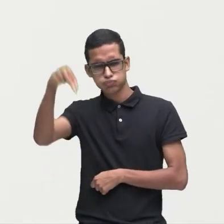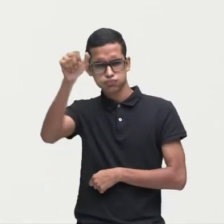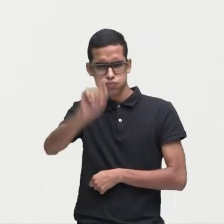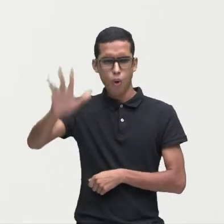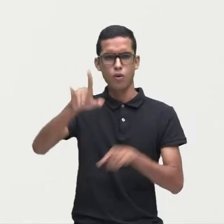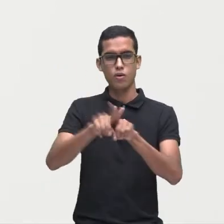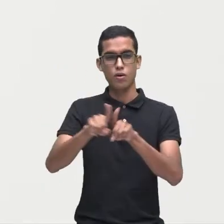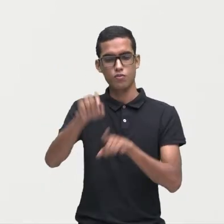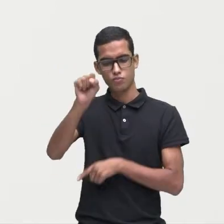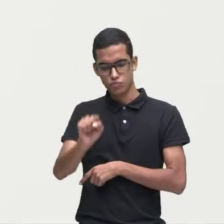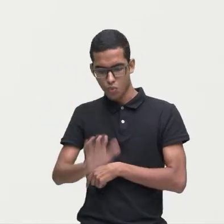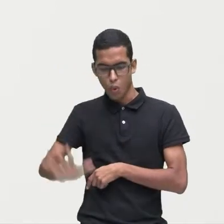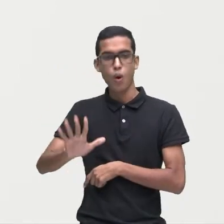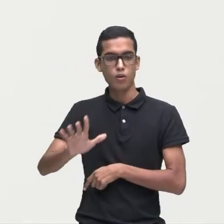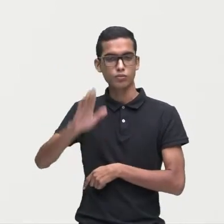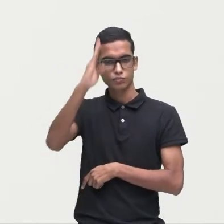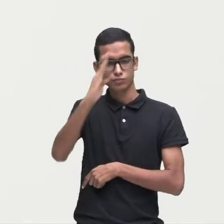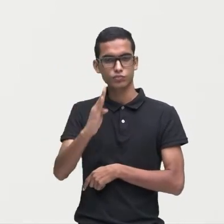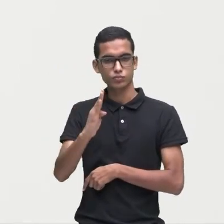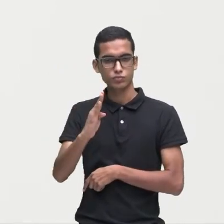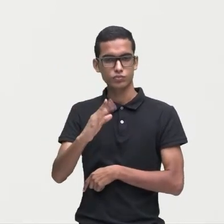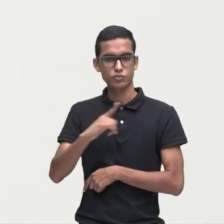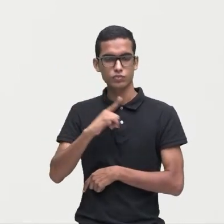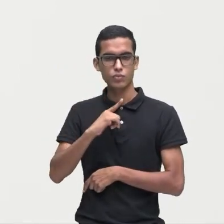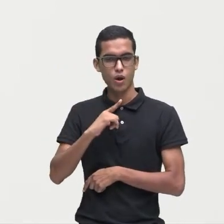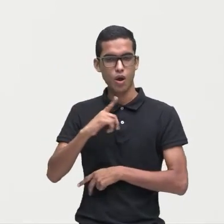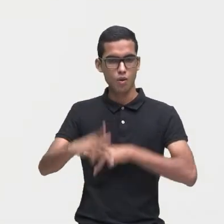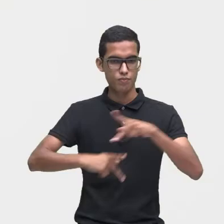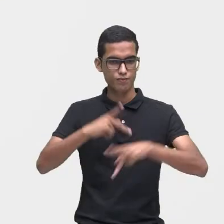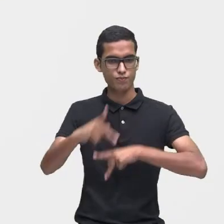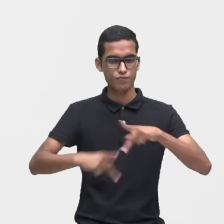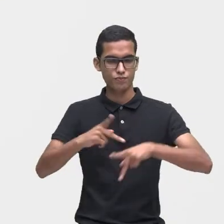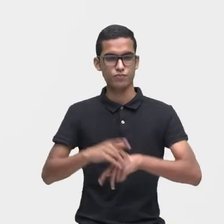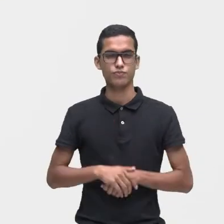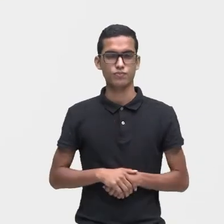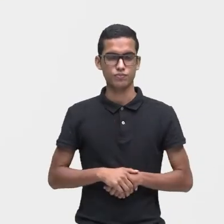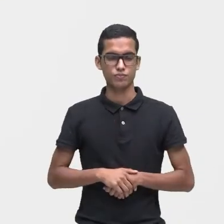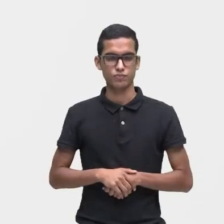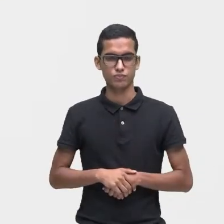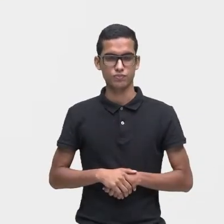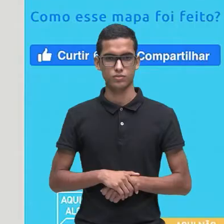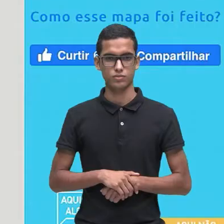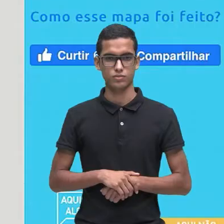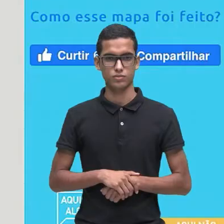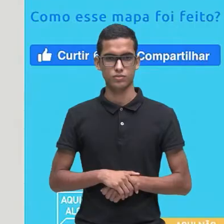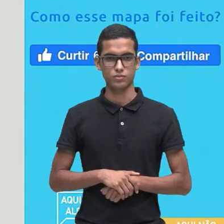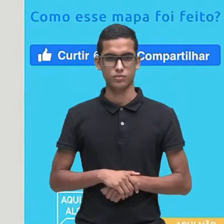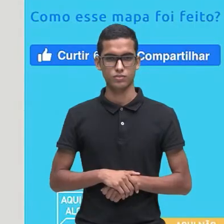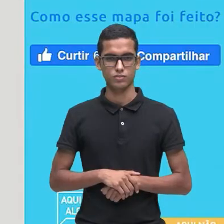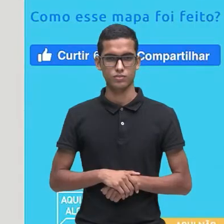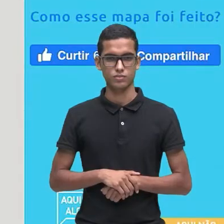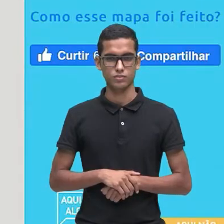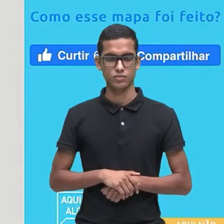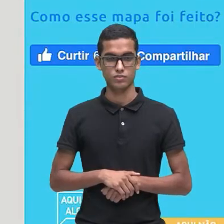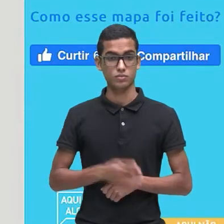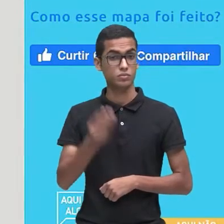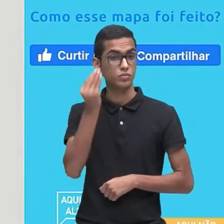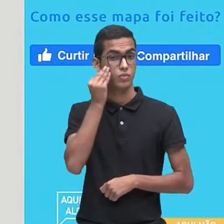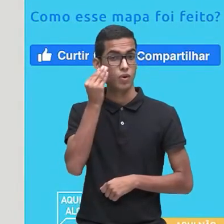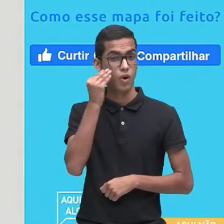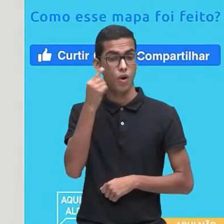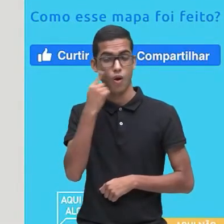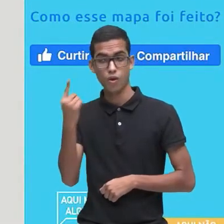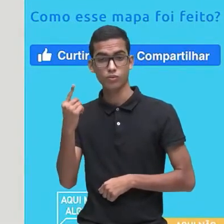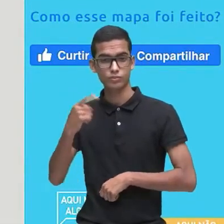do Sul e Sudeste do Brasil estão concentrados a nível de população, tá? Observa agora em